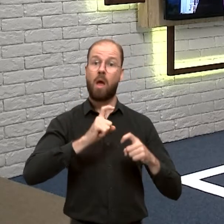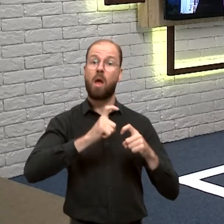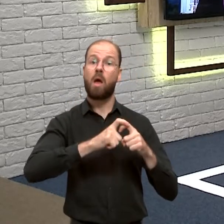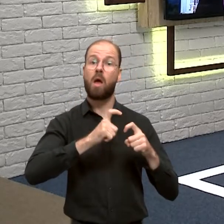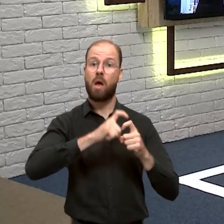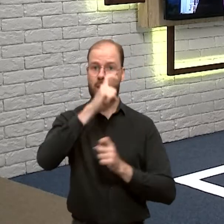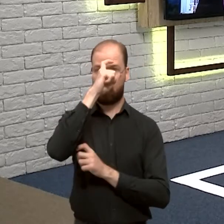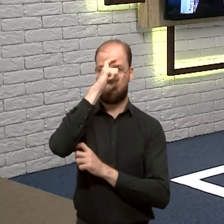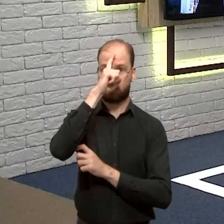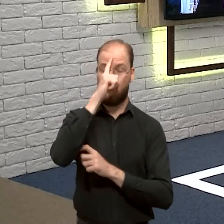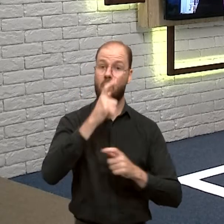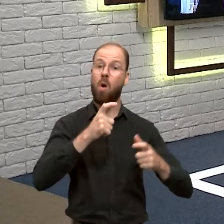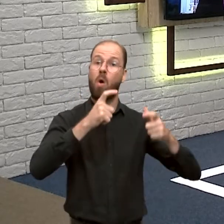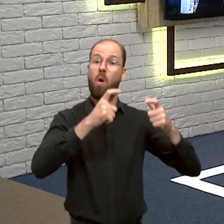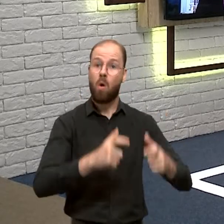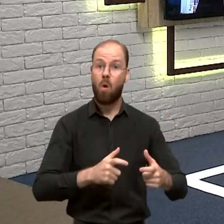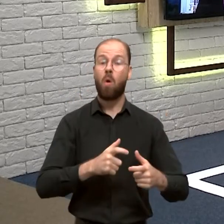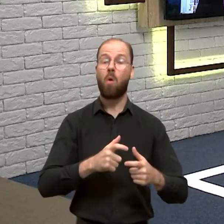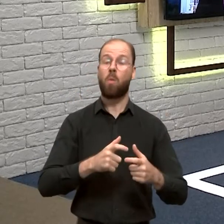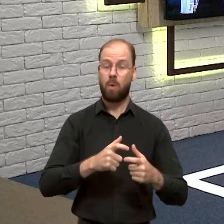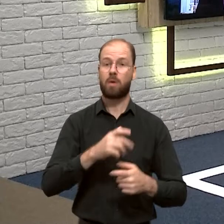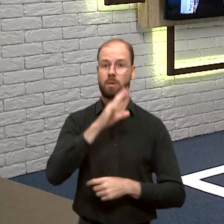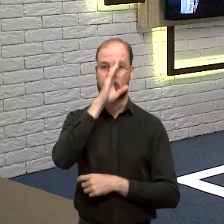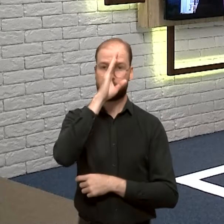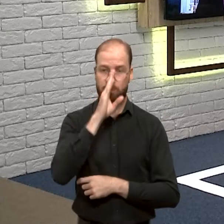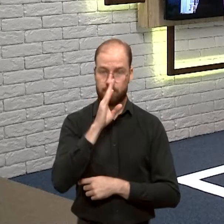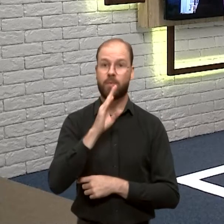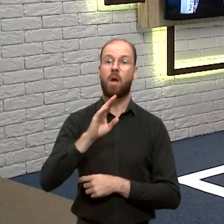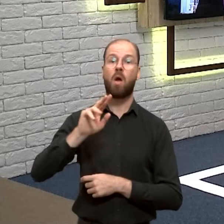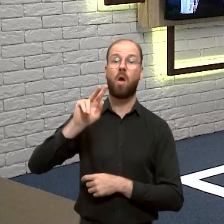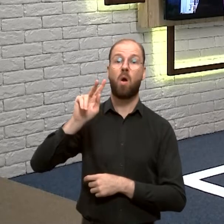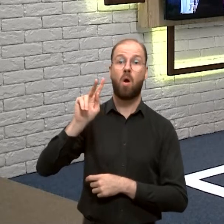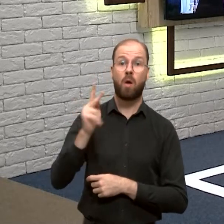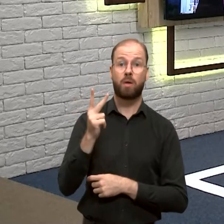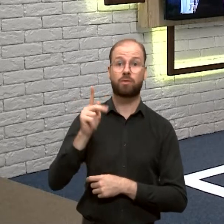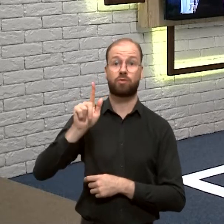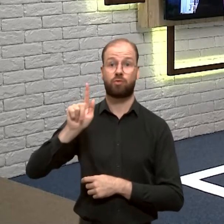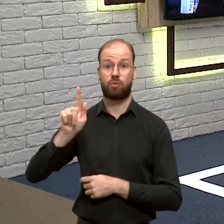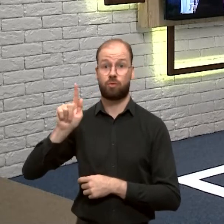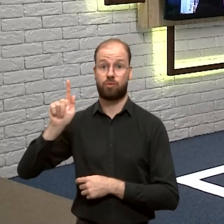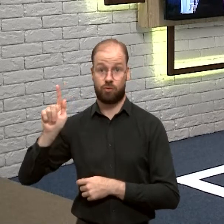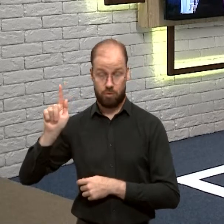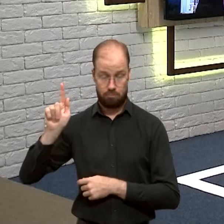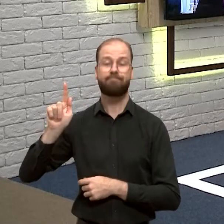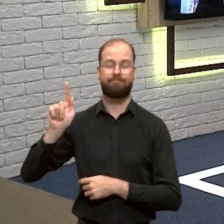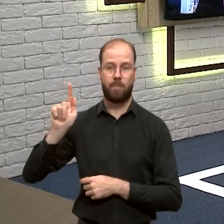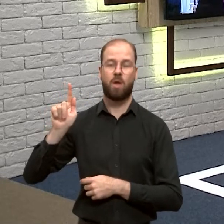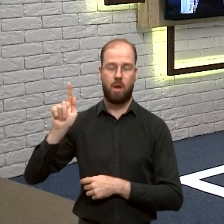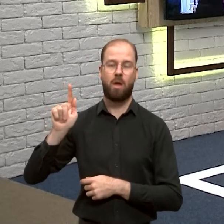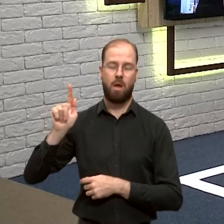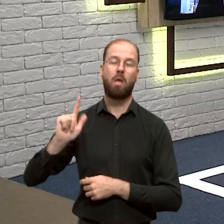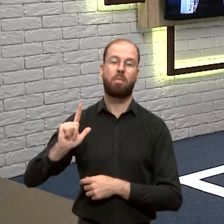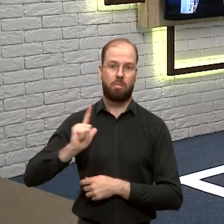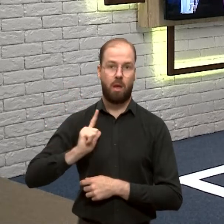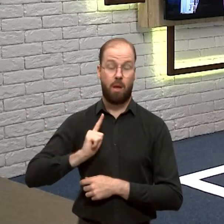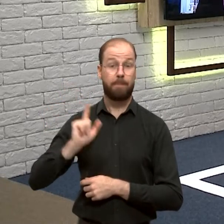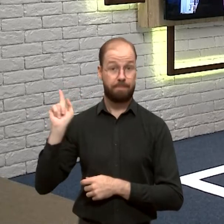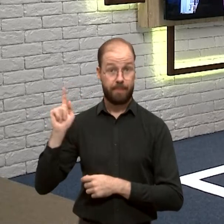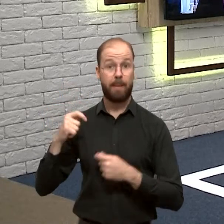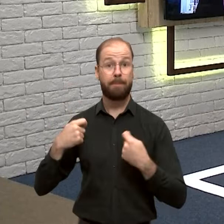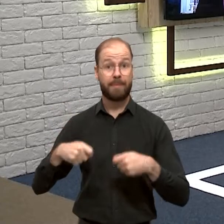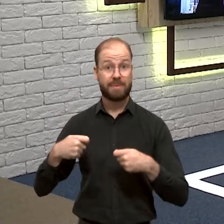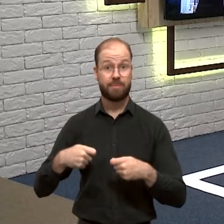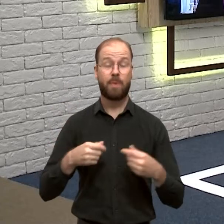sono, que é no hospital público, que é o Hospital Geral de Goiás, o HGG. E aí ela precisa, sim,